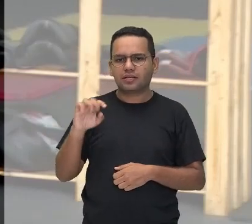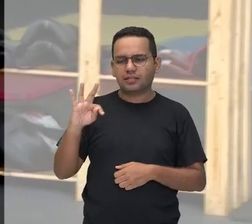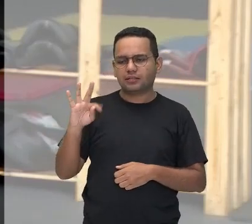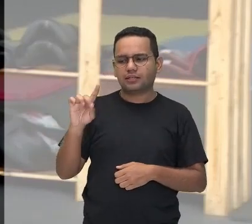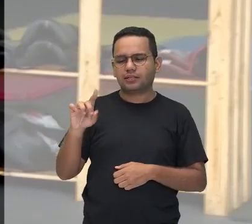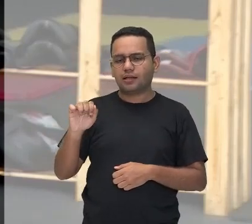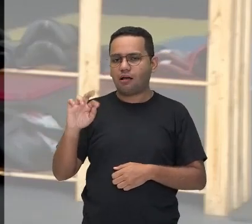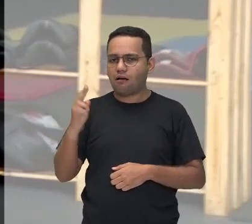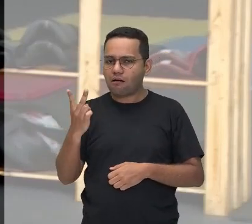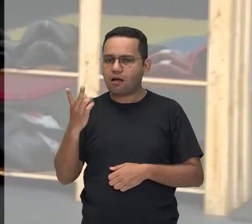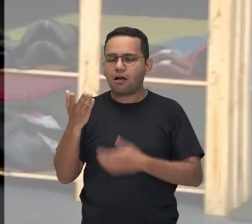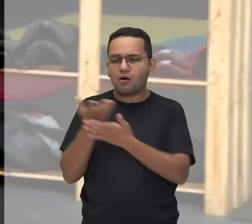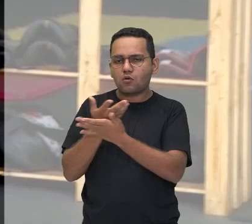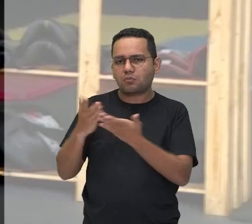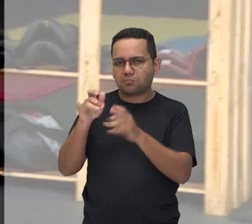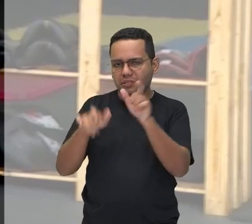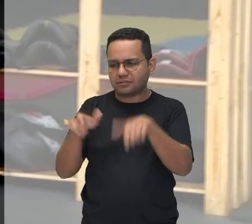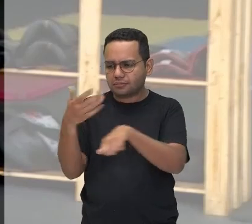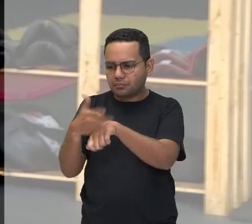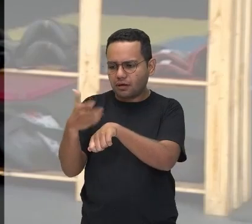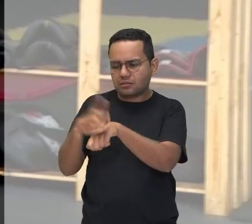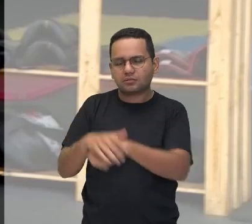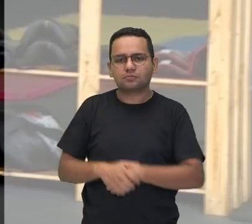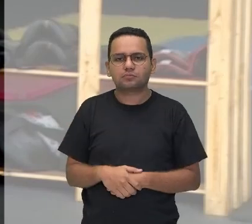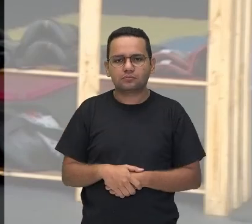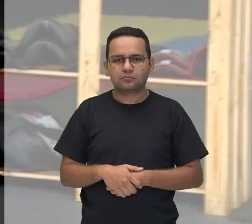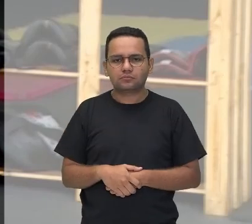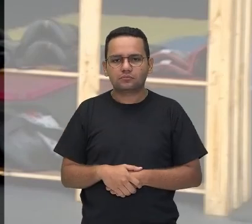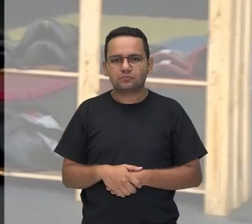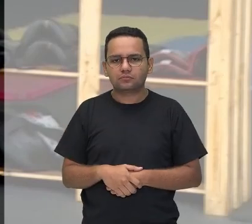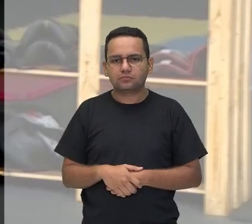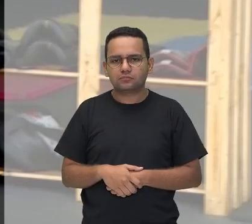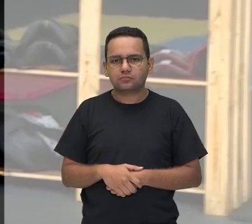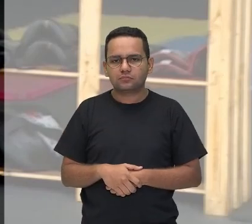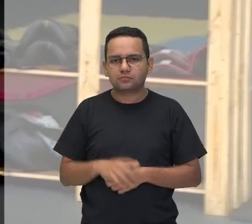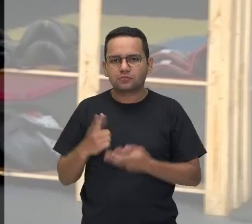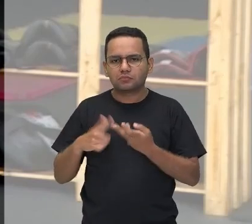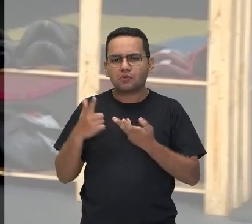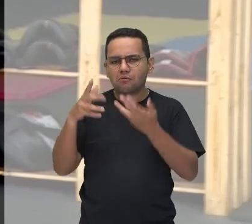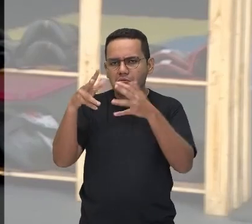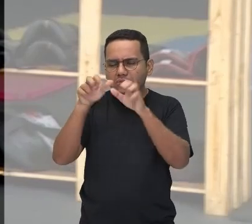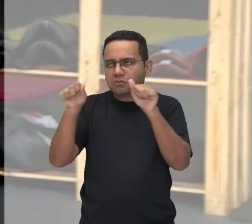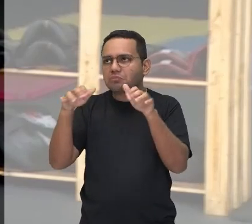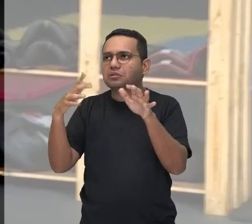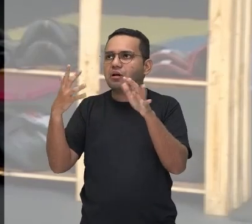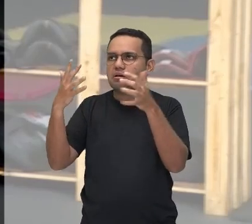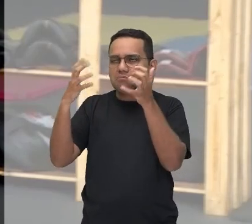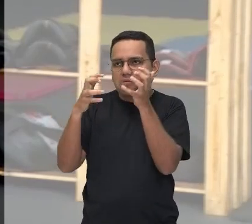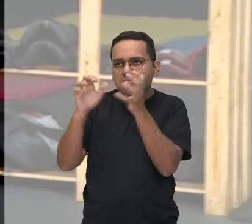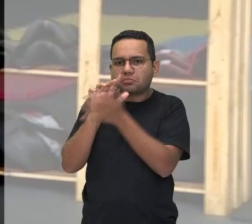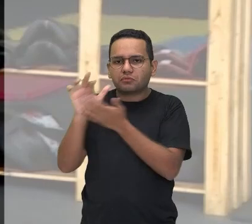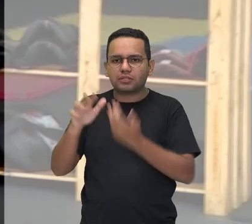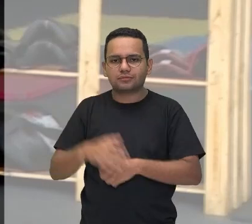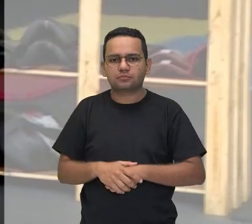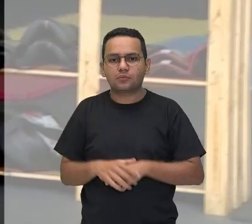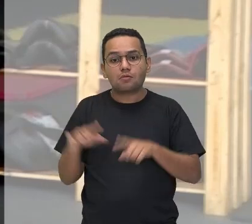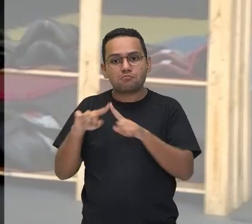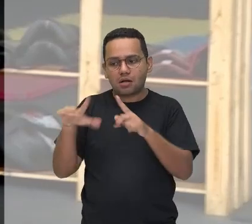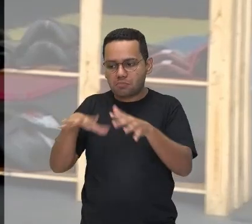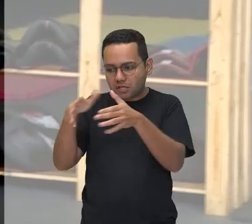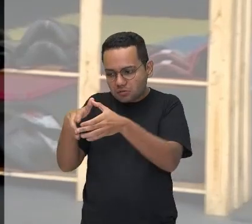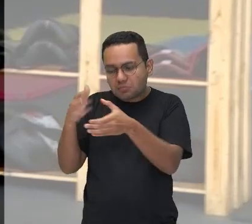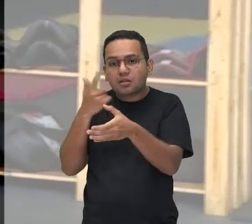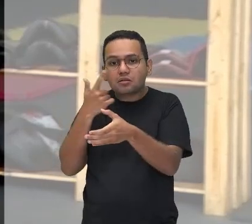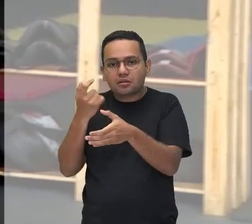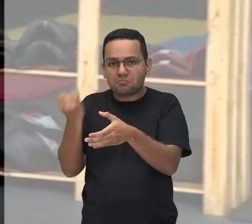com a gente, que tem problemas como autismo, TDAH, né? Síndrome de Down. Então, para eles é muito importante,